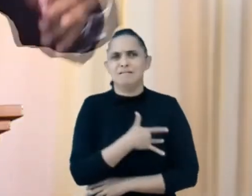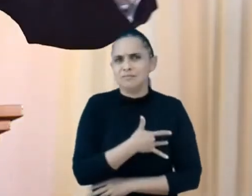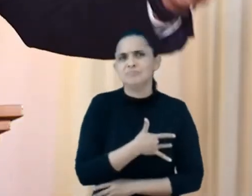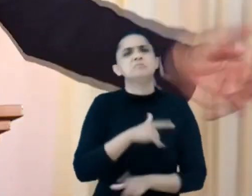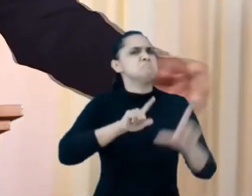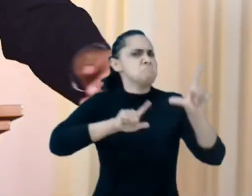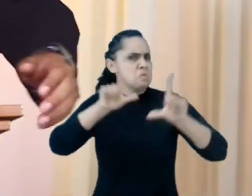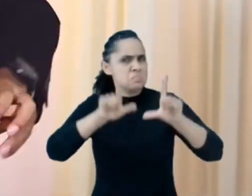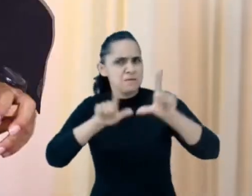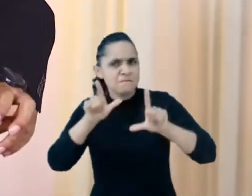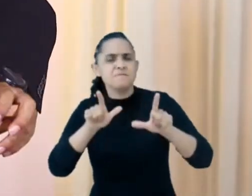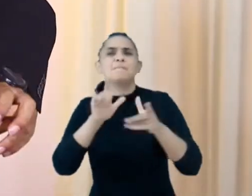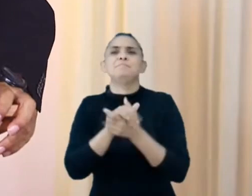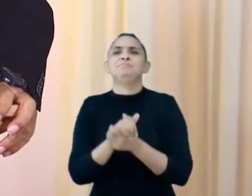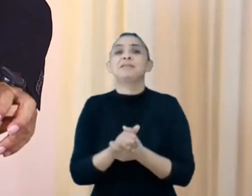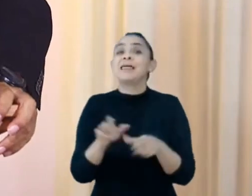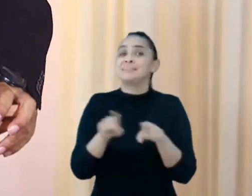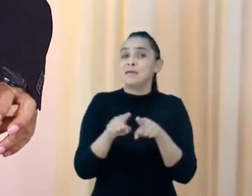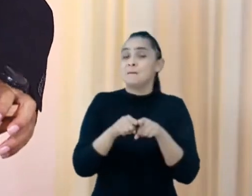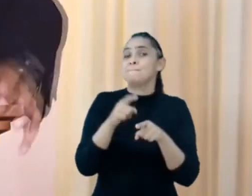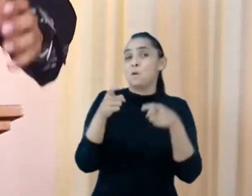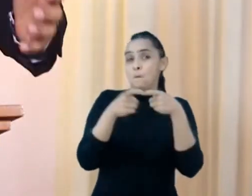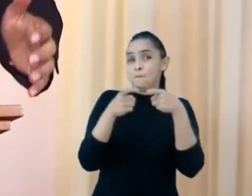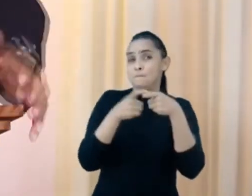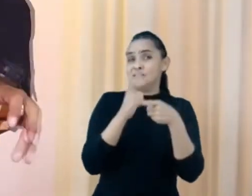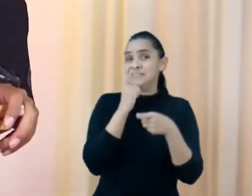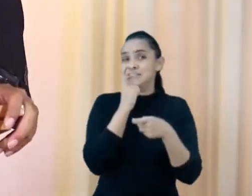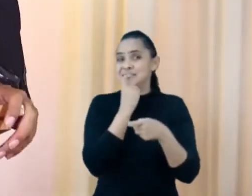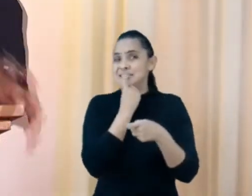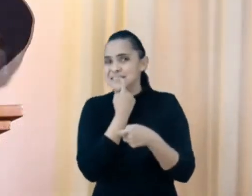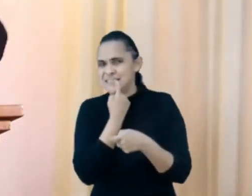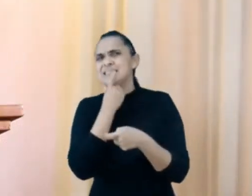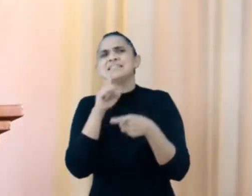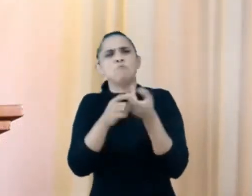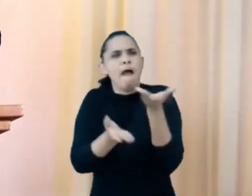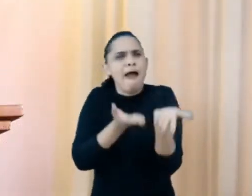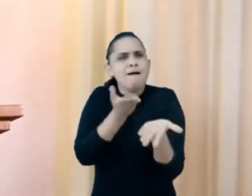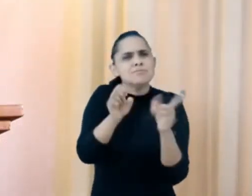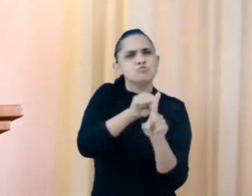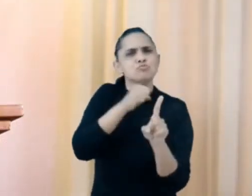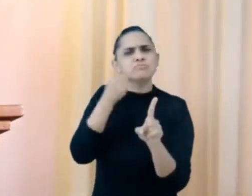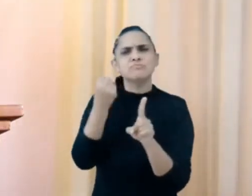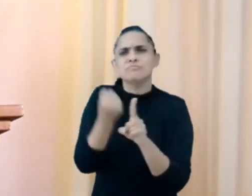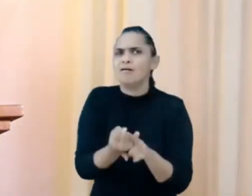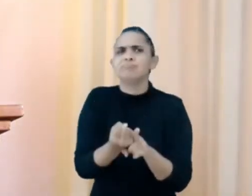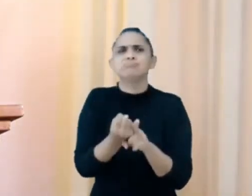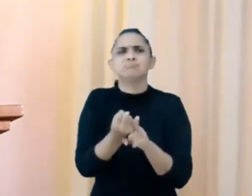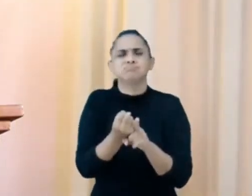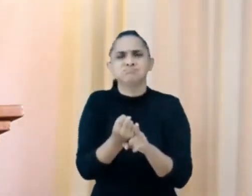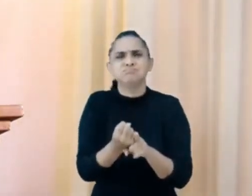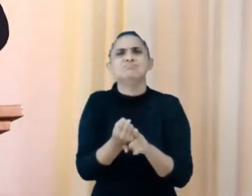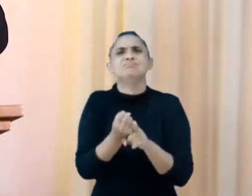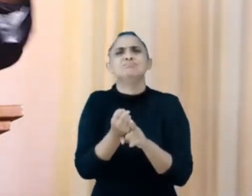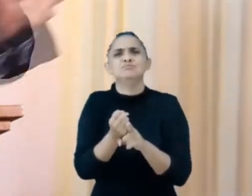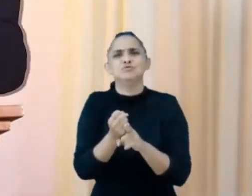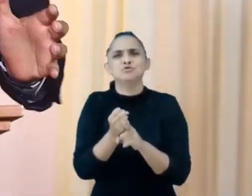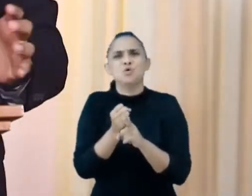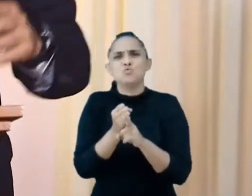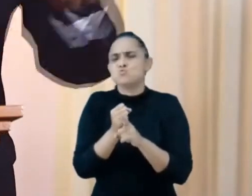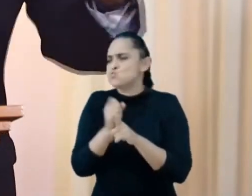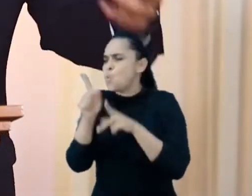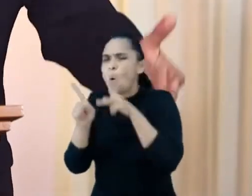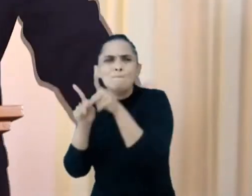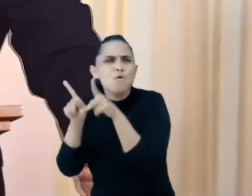e o nosso dentista estava atendendo, a nossa assistente social estava atendendo, enfim, estávamos misturados com o povo em todos